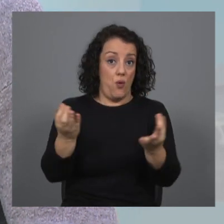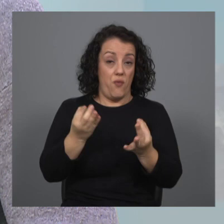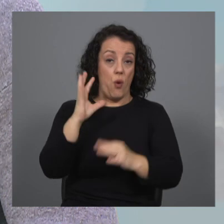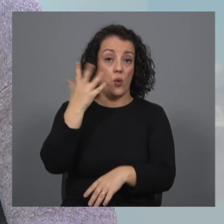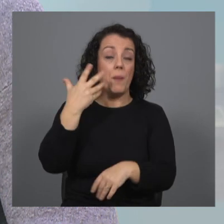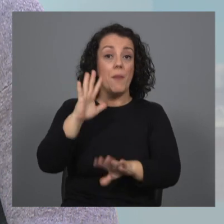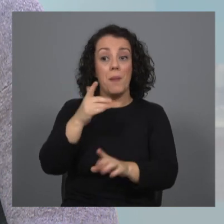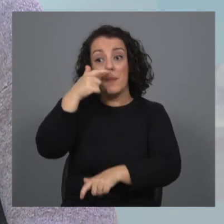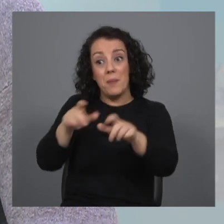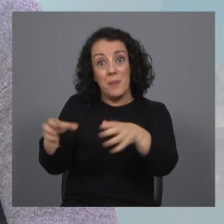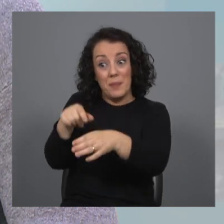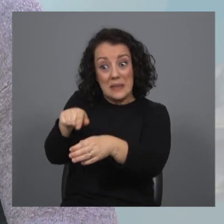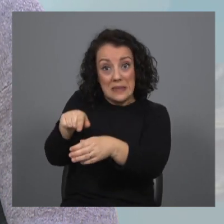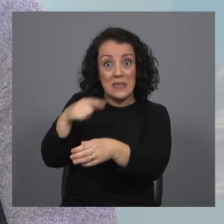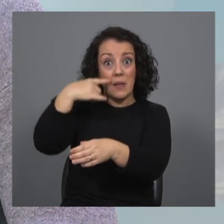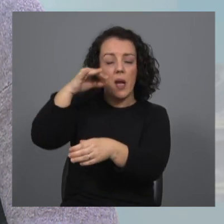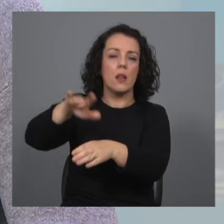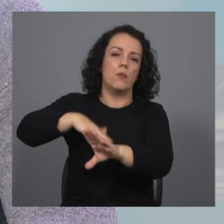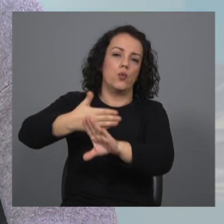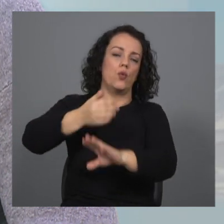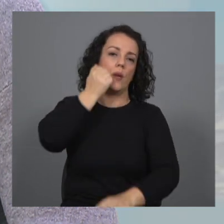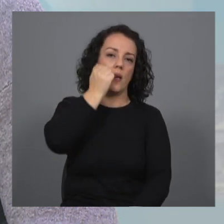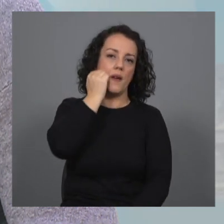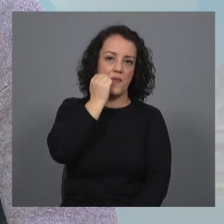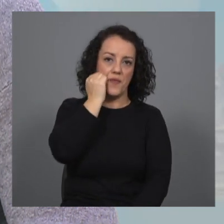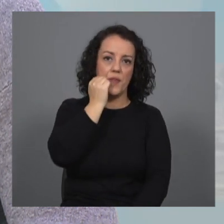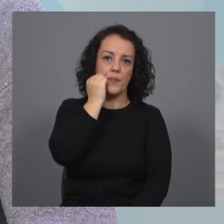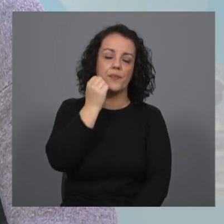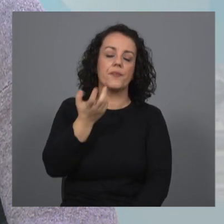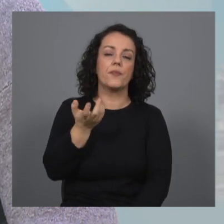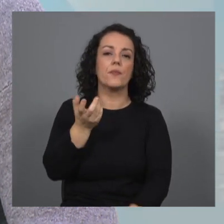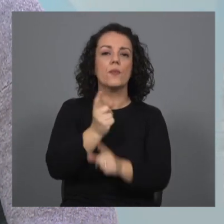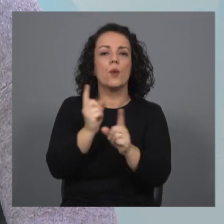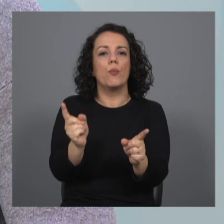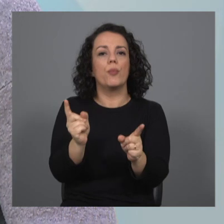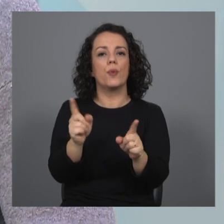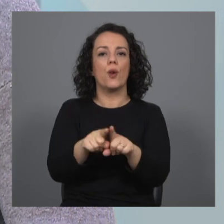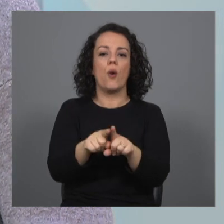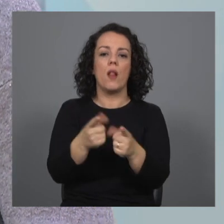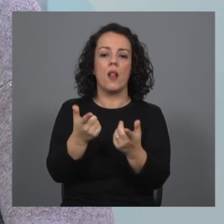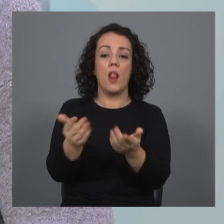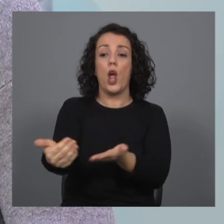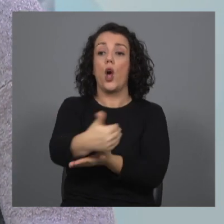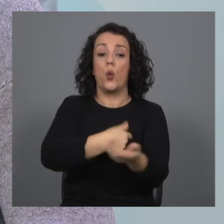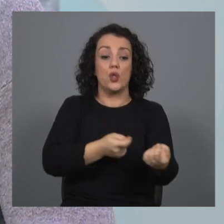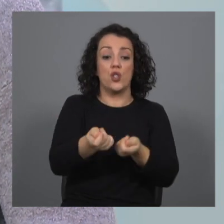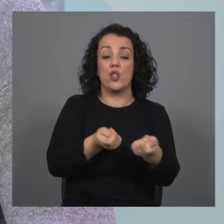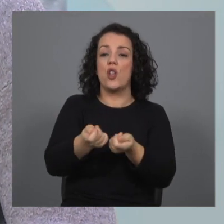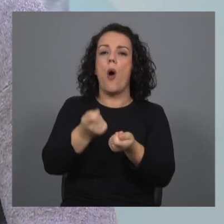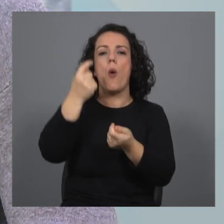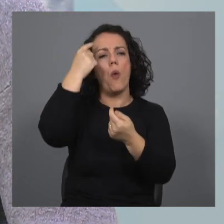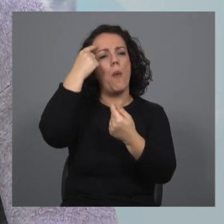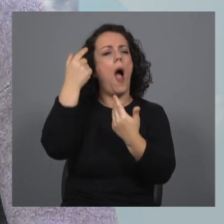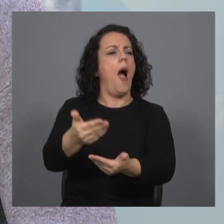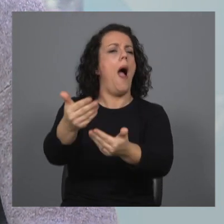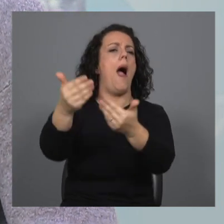a população imigrante ainda é mais grave, porque de facto, enfim, por uma questão de gestão dos recursos, que são finitos, e nós entendemos isso, não